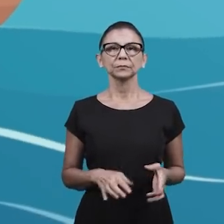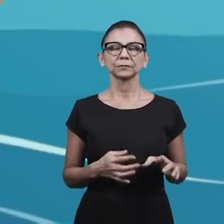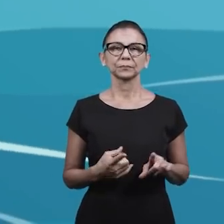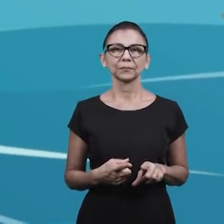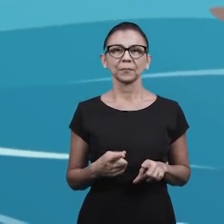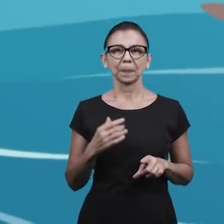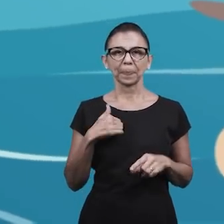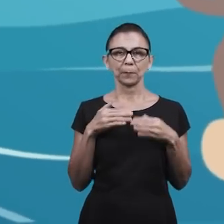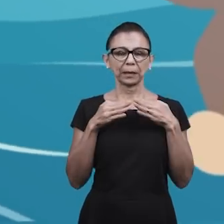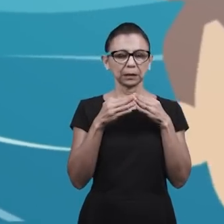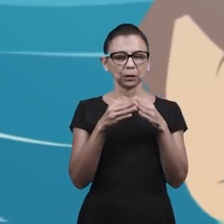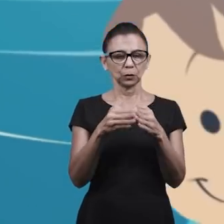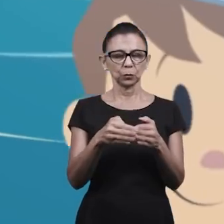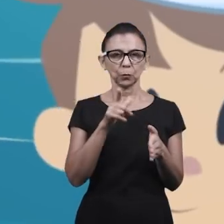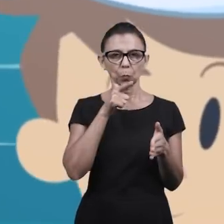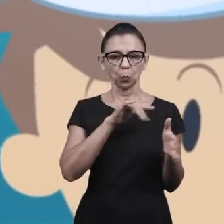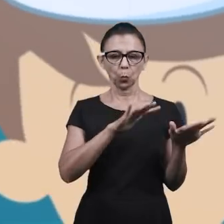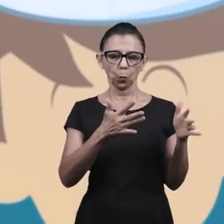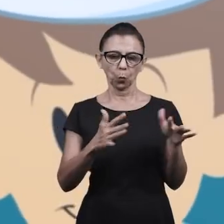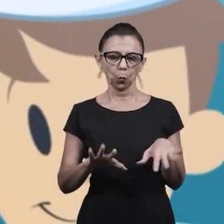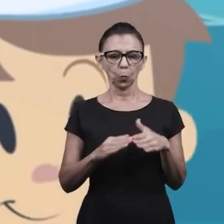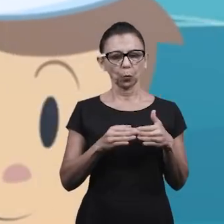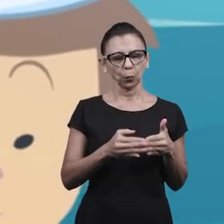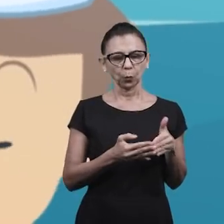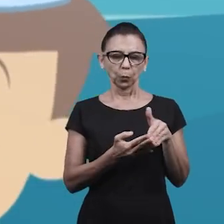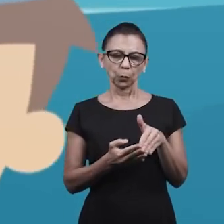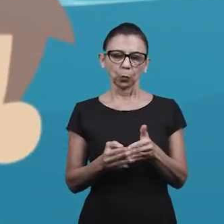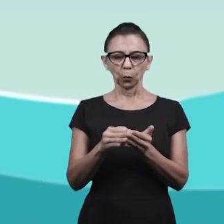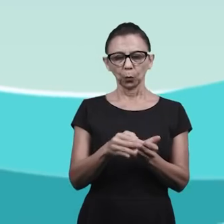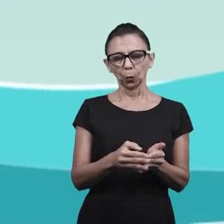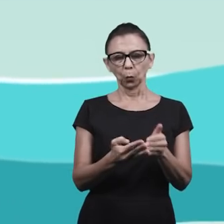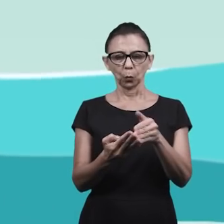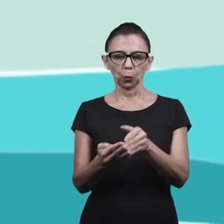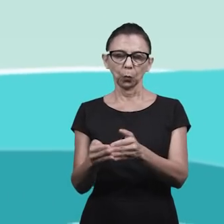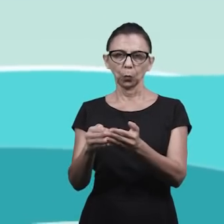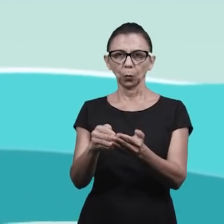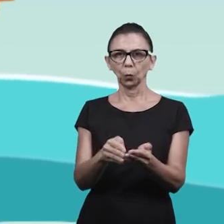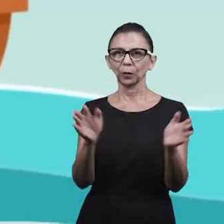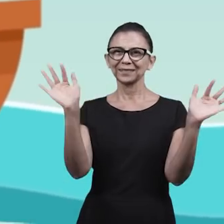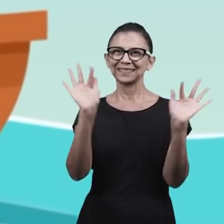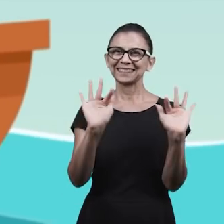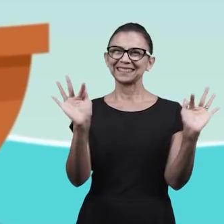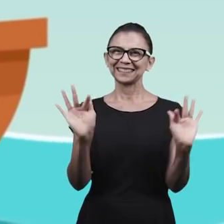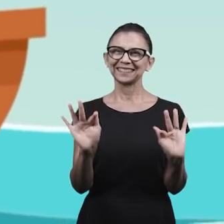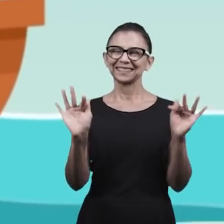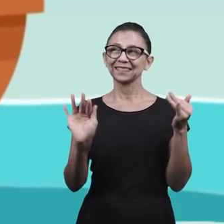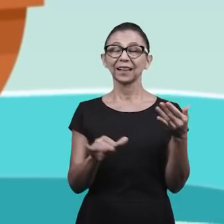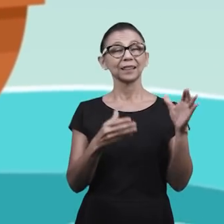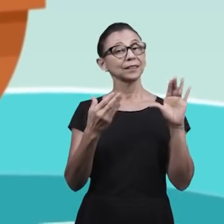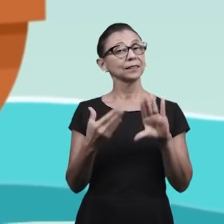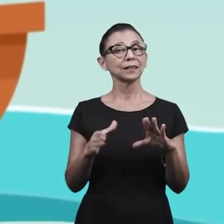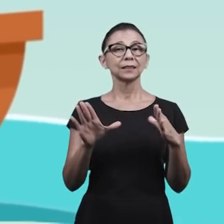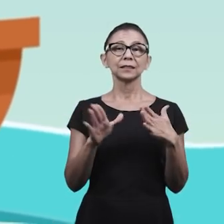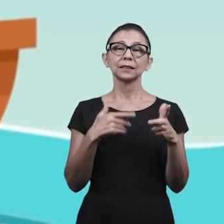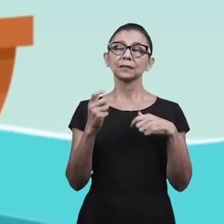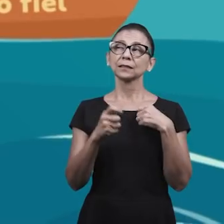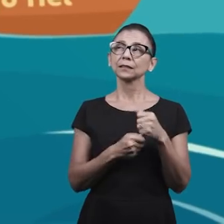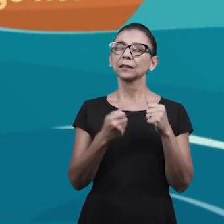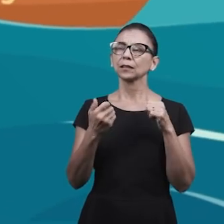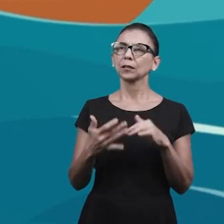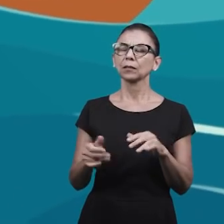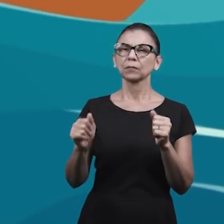a mais ninguém foi dado o poder na terra e no céu. Se você estiver passando por problemas,